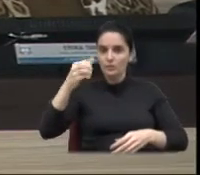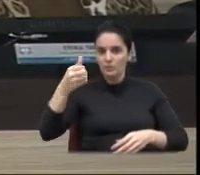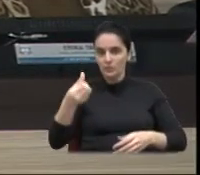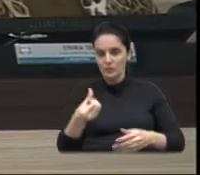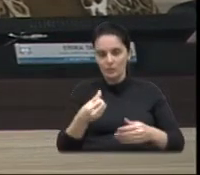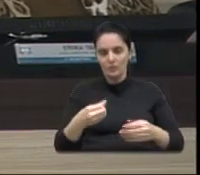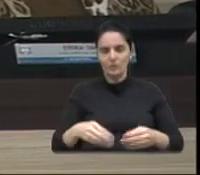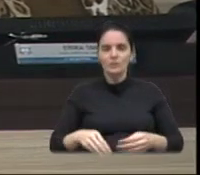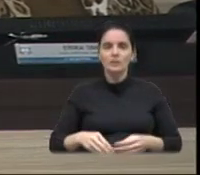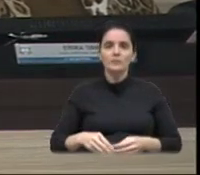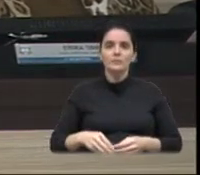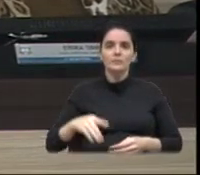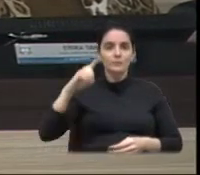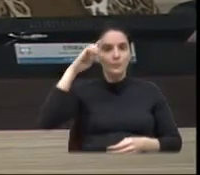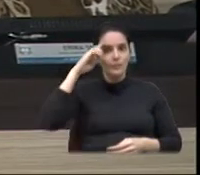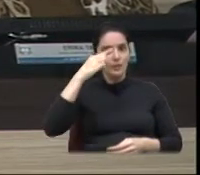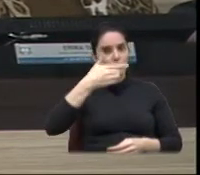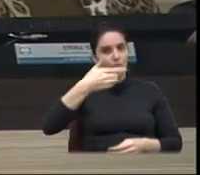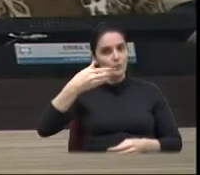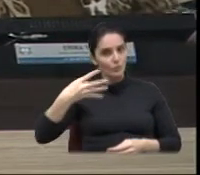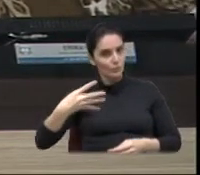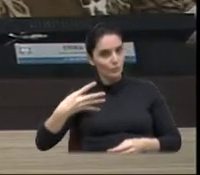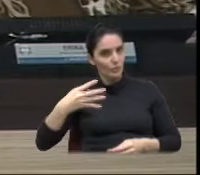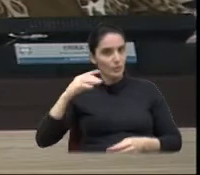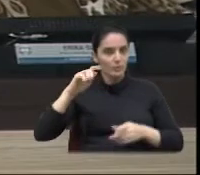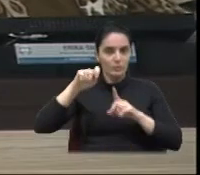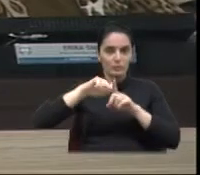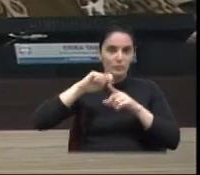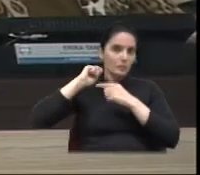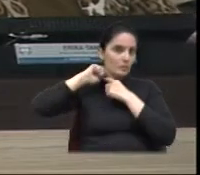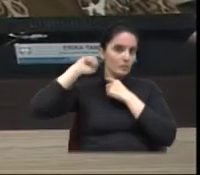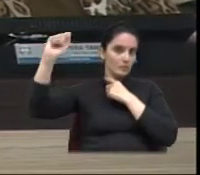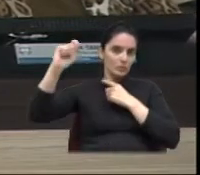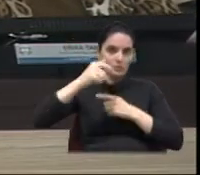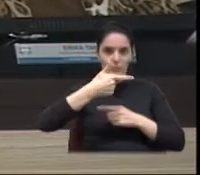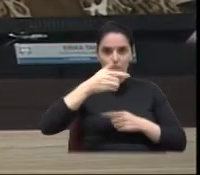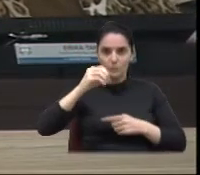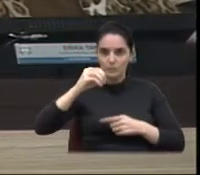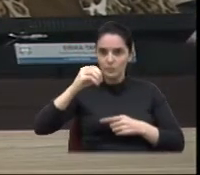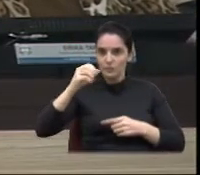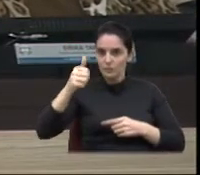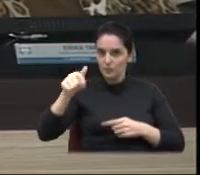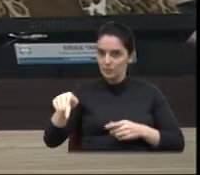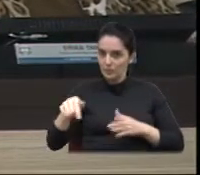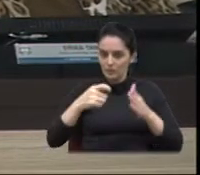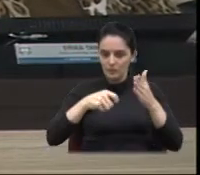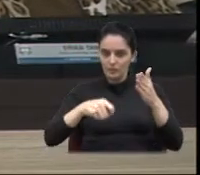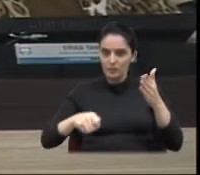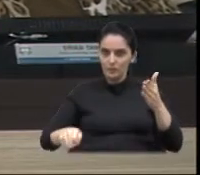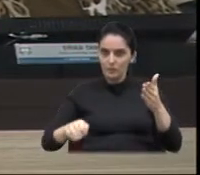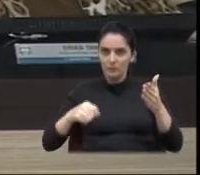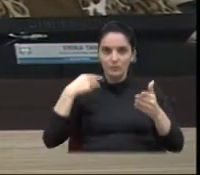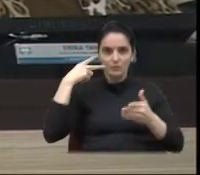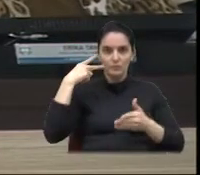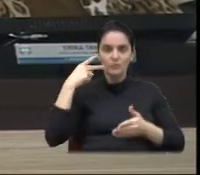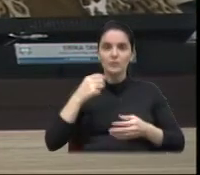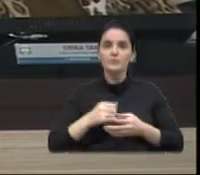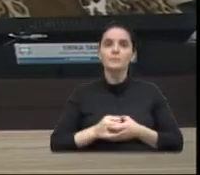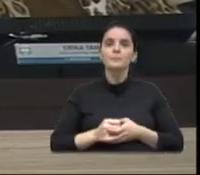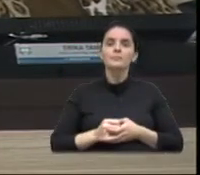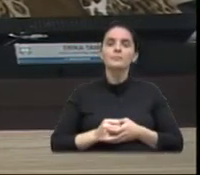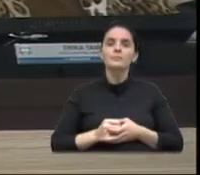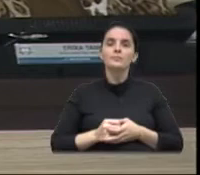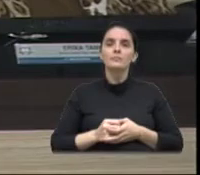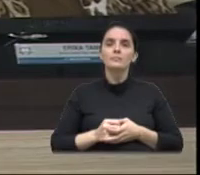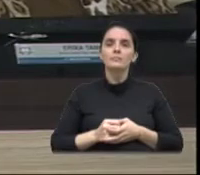Bortolan, aos 24 dias do mês de abril do ano de 2017. Segue assinado pelo vereador Marcelo Rossi,